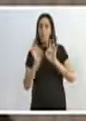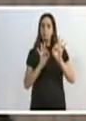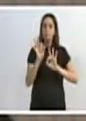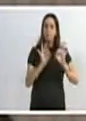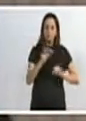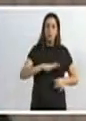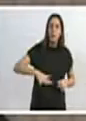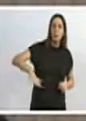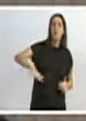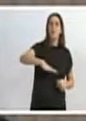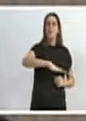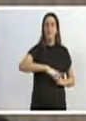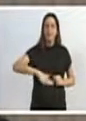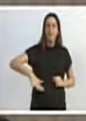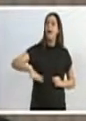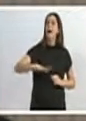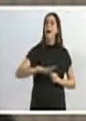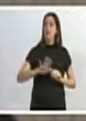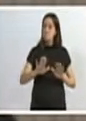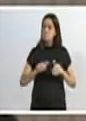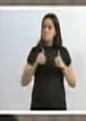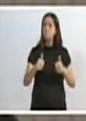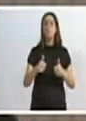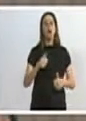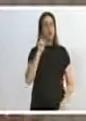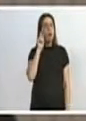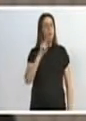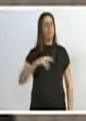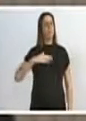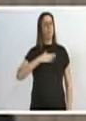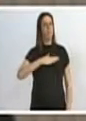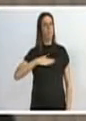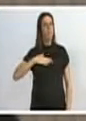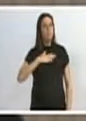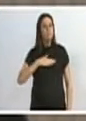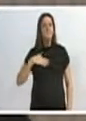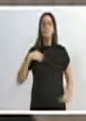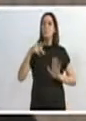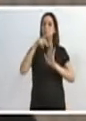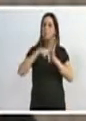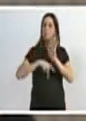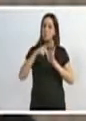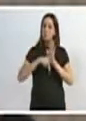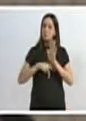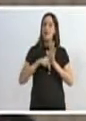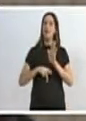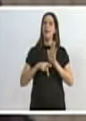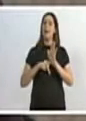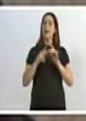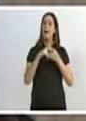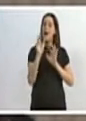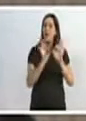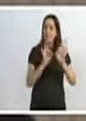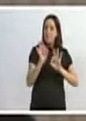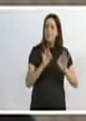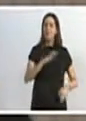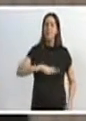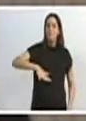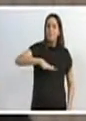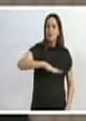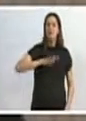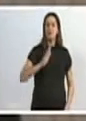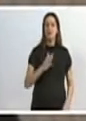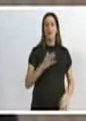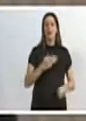lá do espaço da Prainha, né? E fiquei satisfeito em saber que o projeto de revitalização da Prainha, já desenvolvido à época